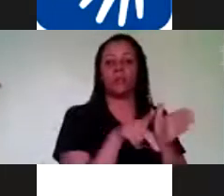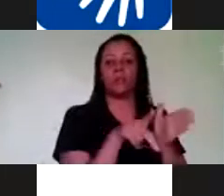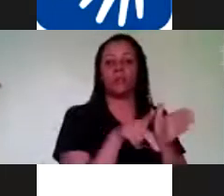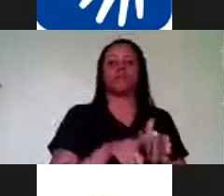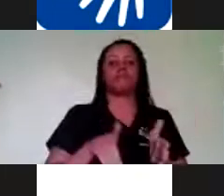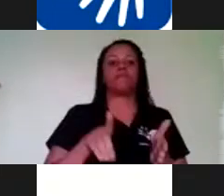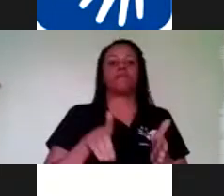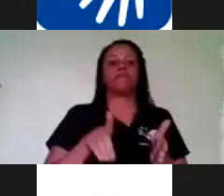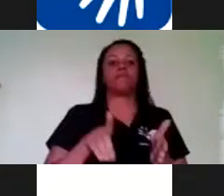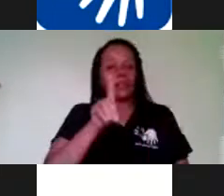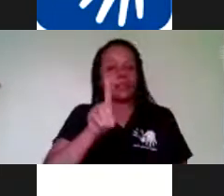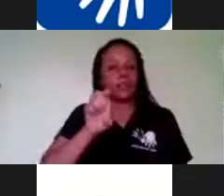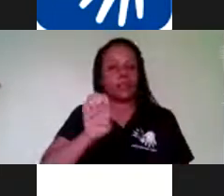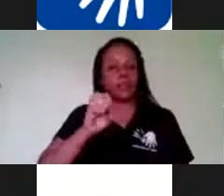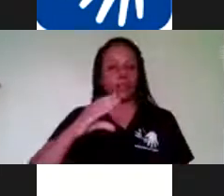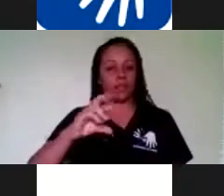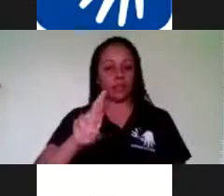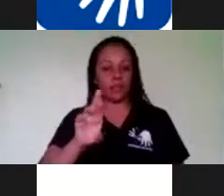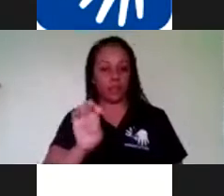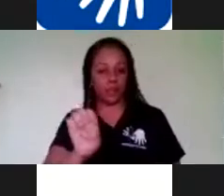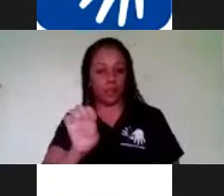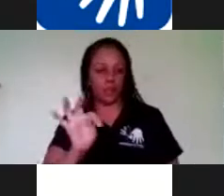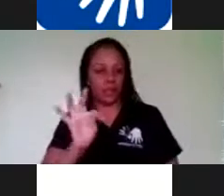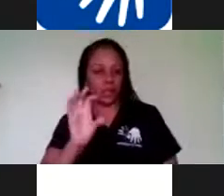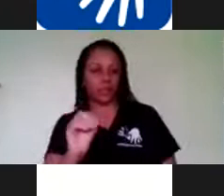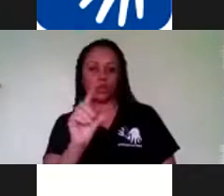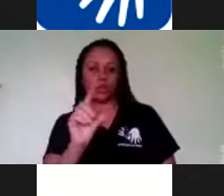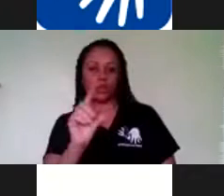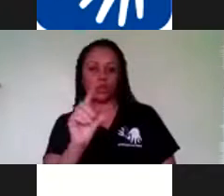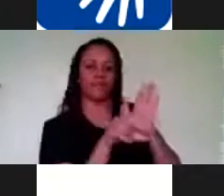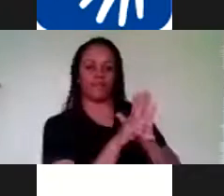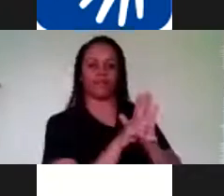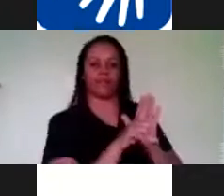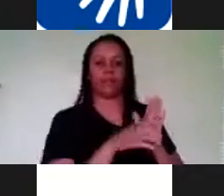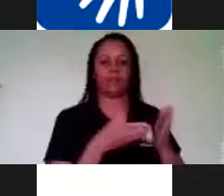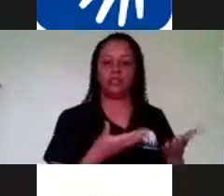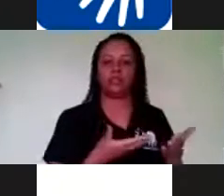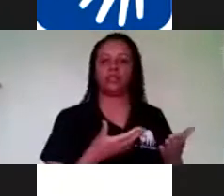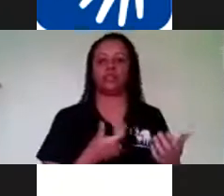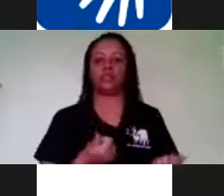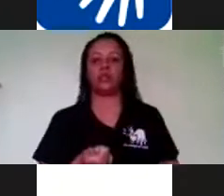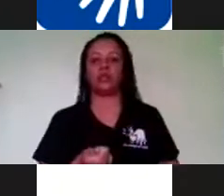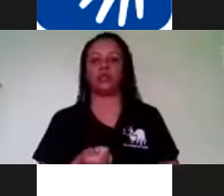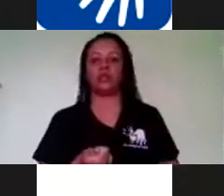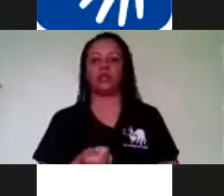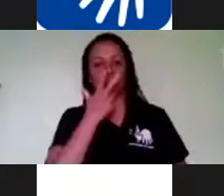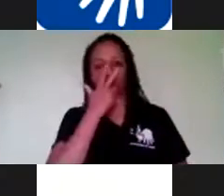Então, ele pode ser distinto com qualquer canetada. Então, acho que não tem. Seria ideal